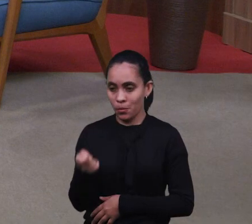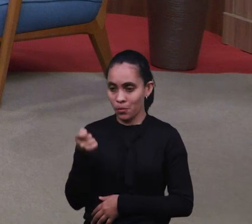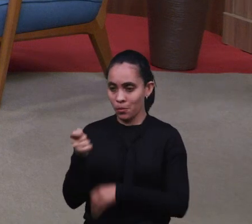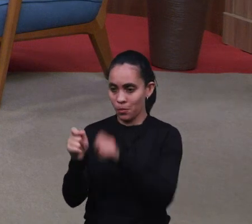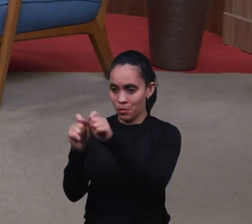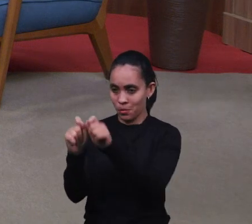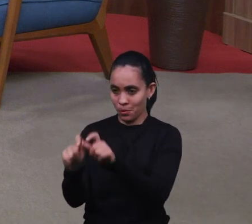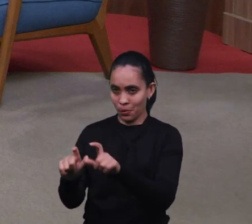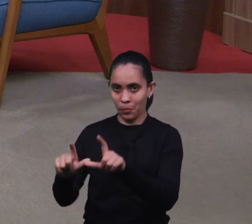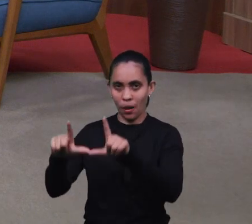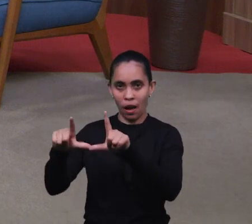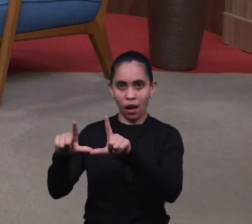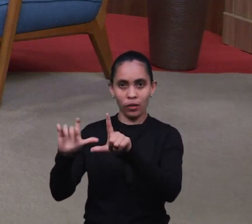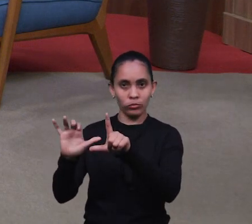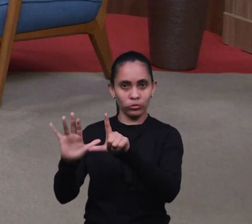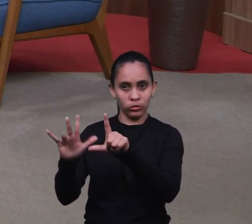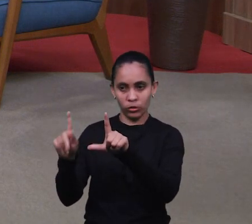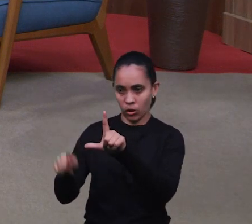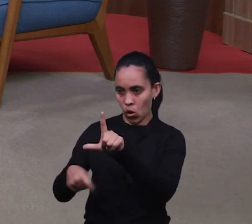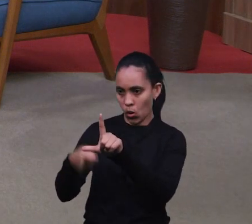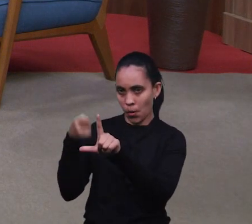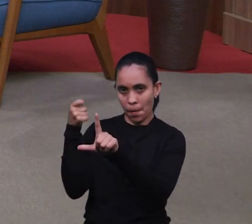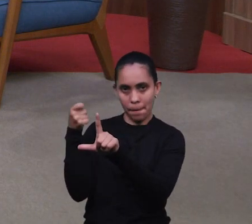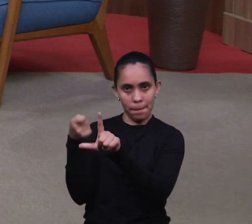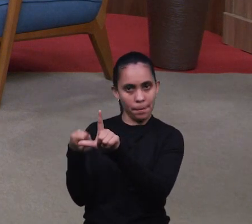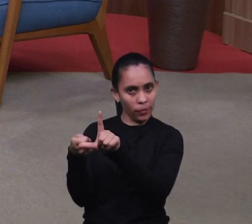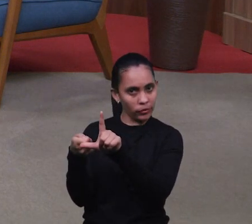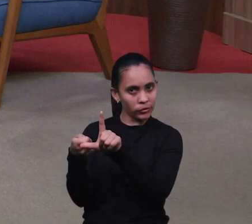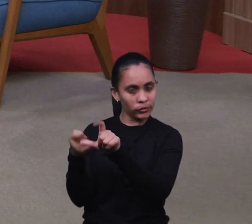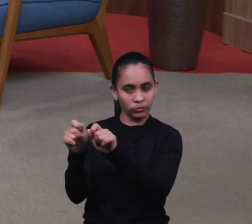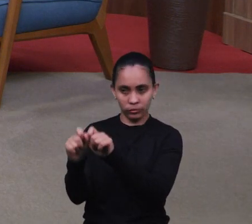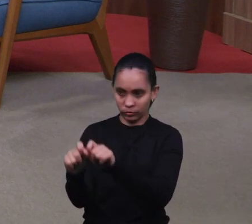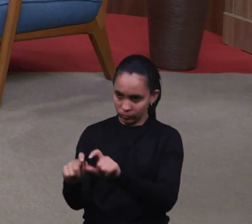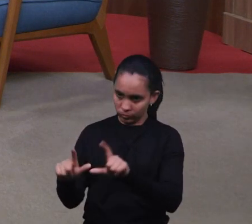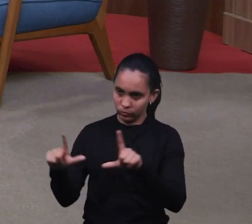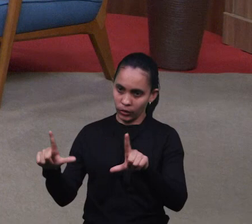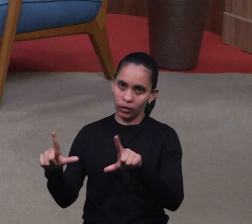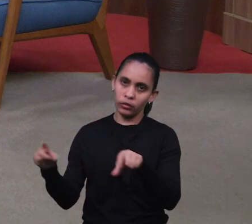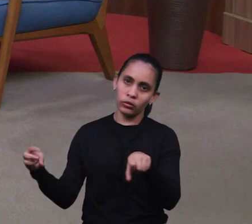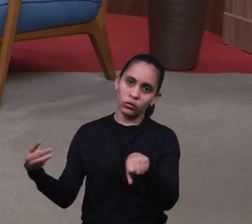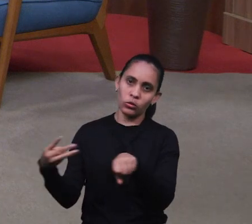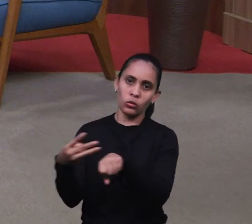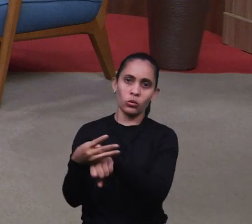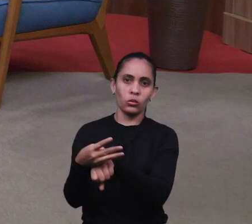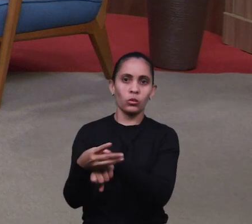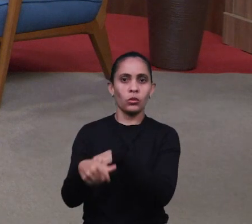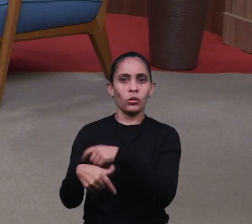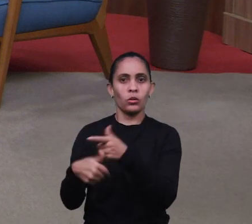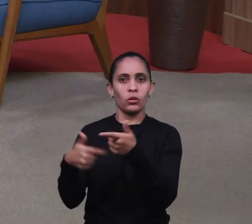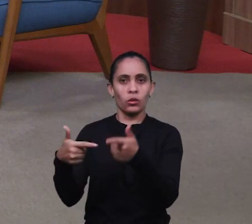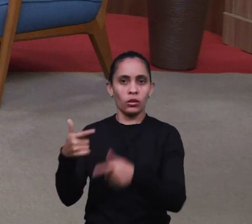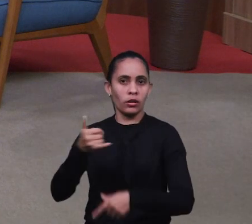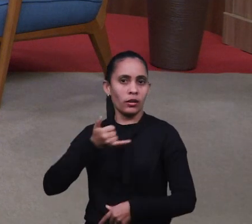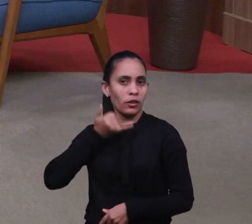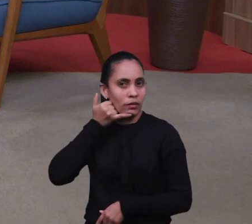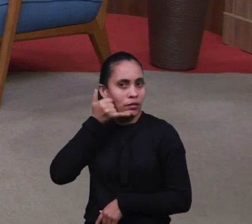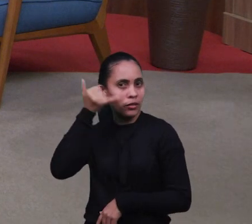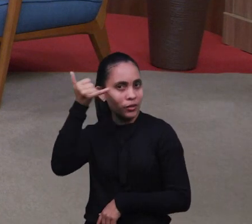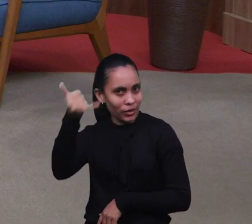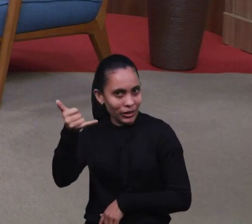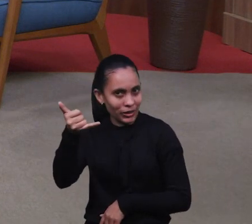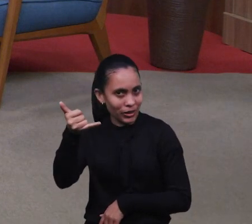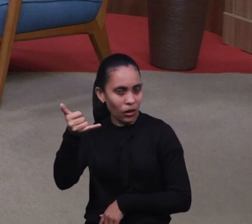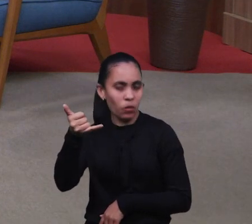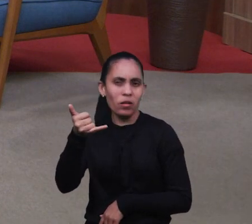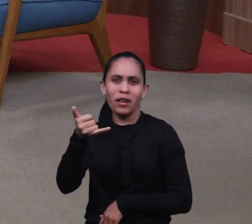gratuito. Você precisa apenas apontar a câmera do seu celular para esse QR Code que está aí na tela e quando você apontar, o